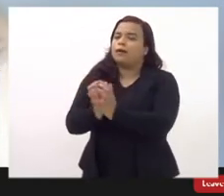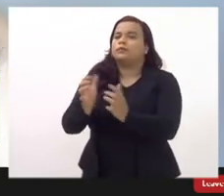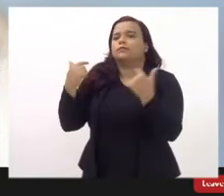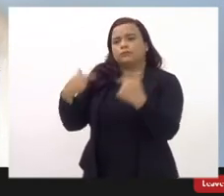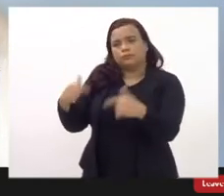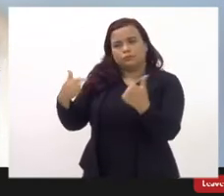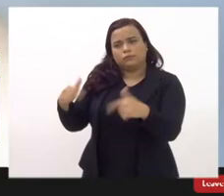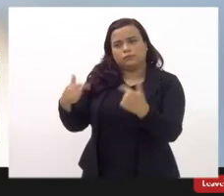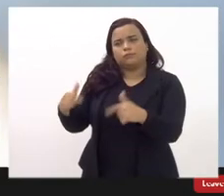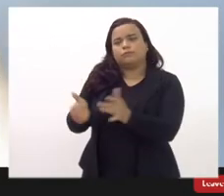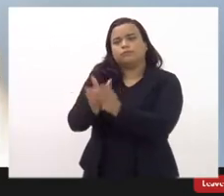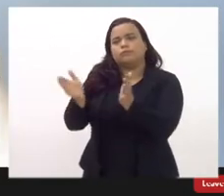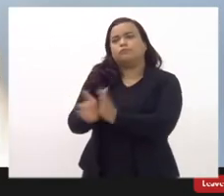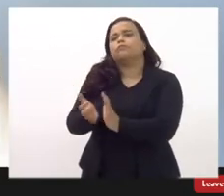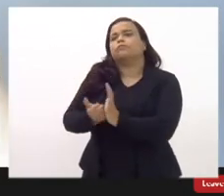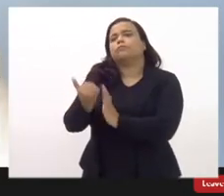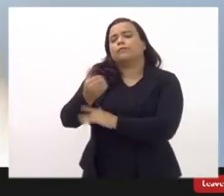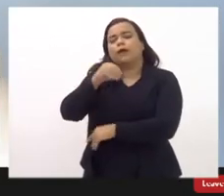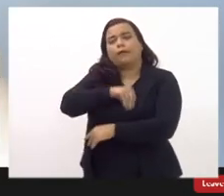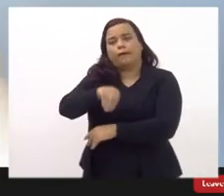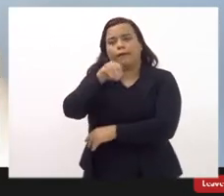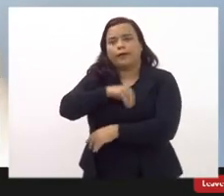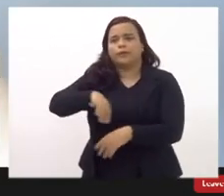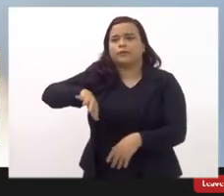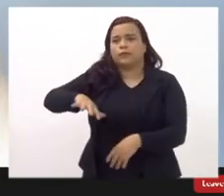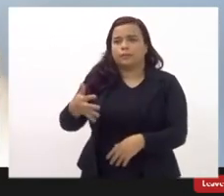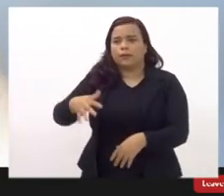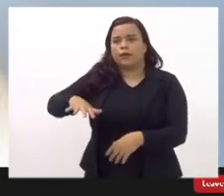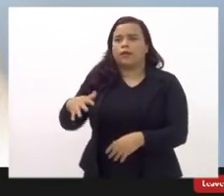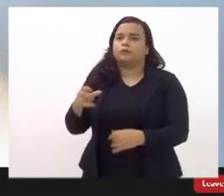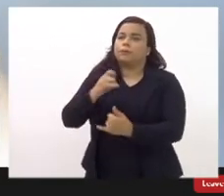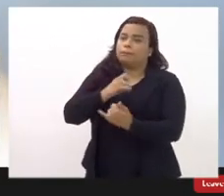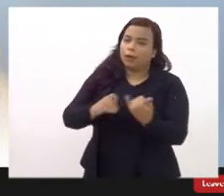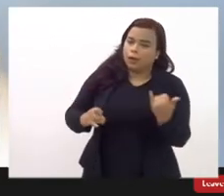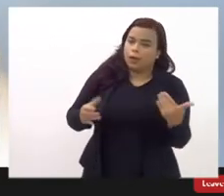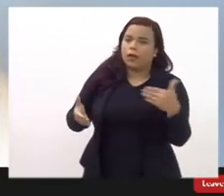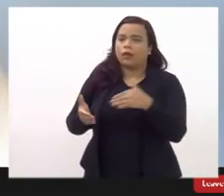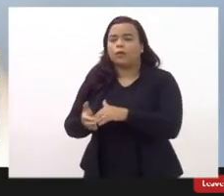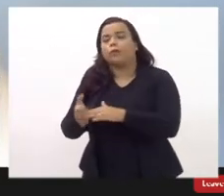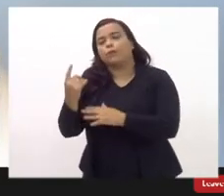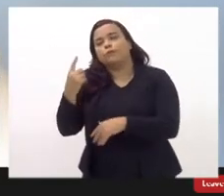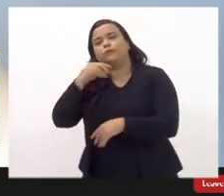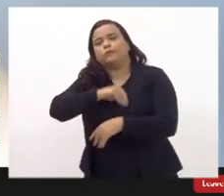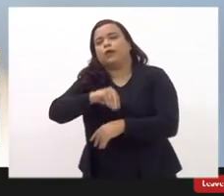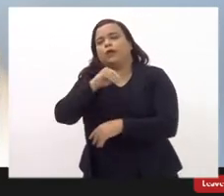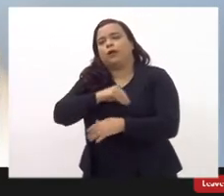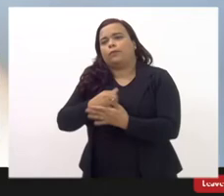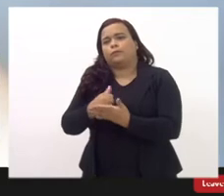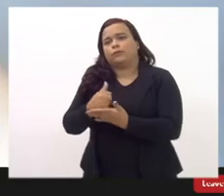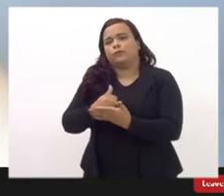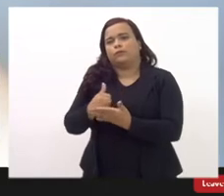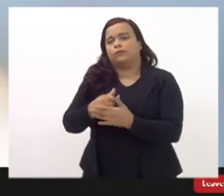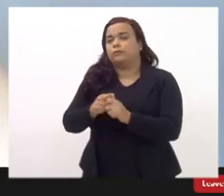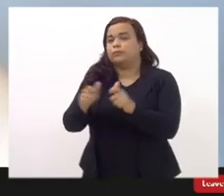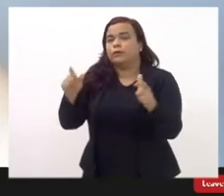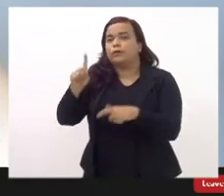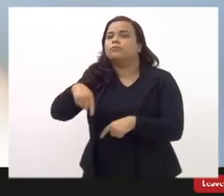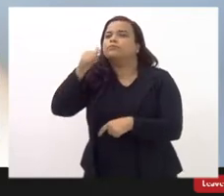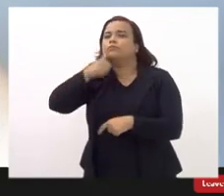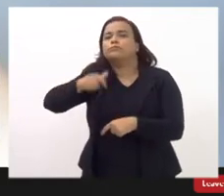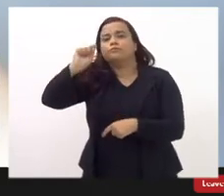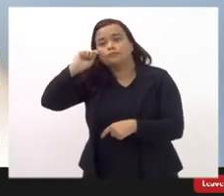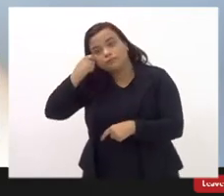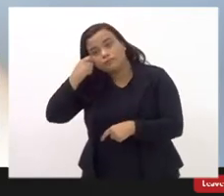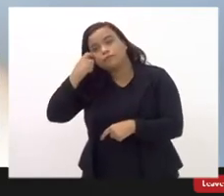pauperizadas, com renda per capita média de meio até um salário mínimo, em sua maioria são mulheres negras,